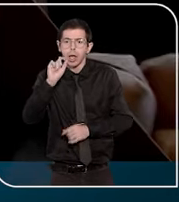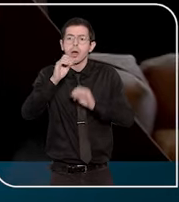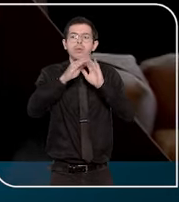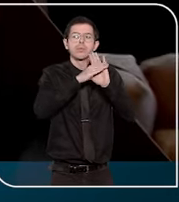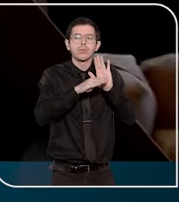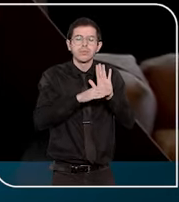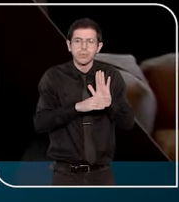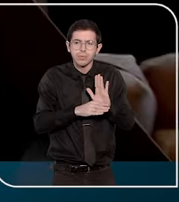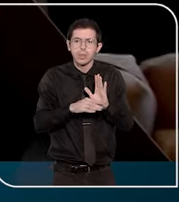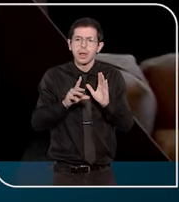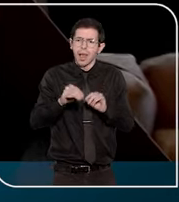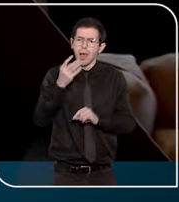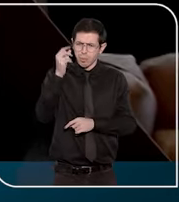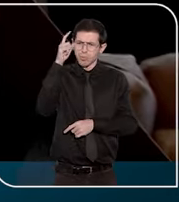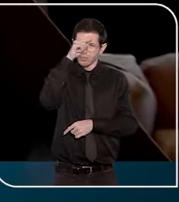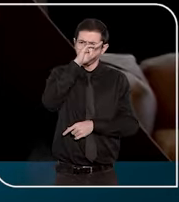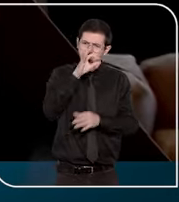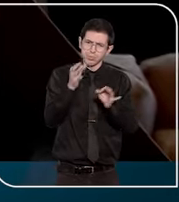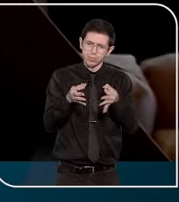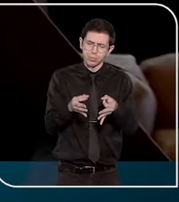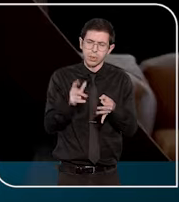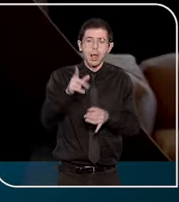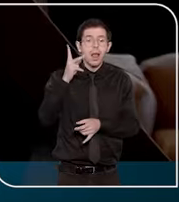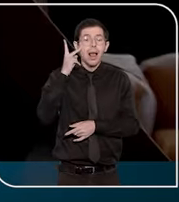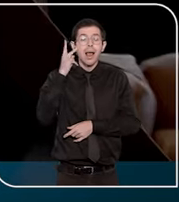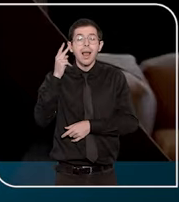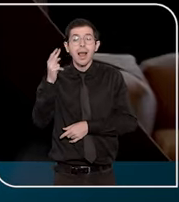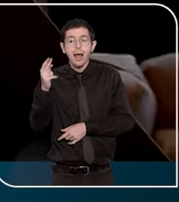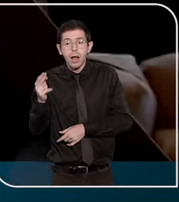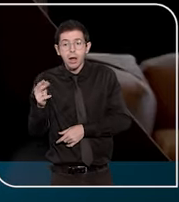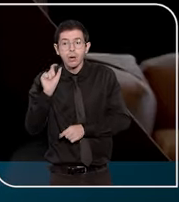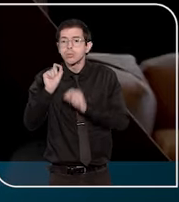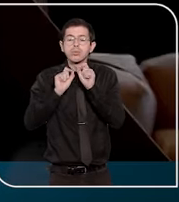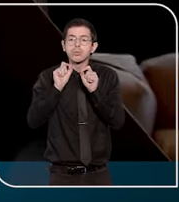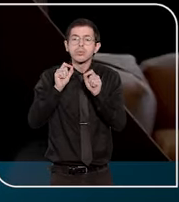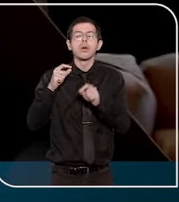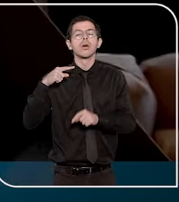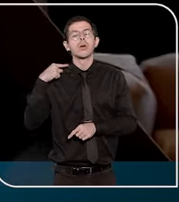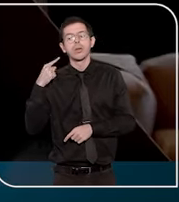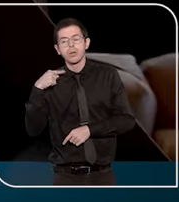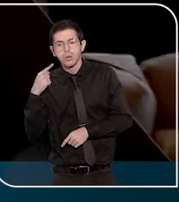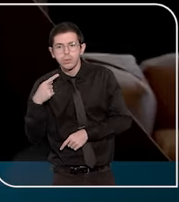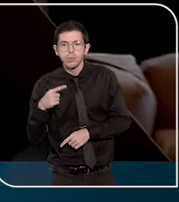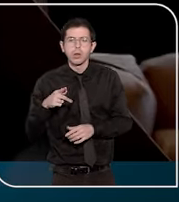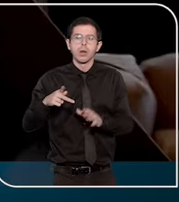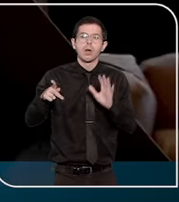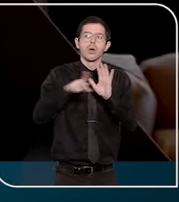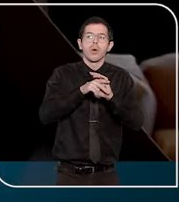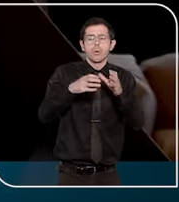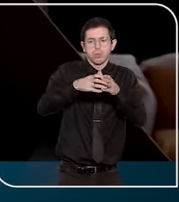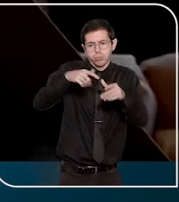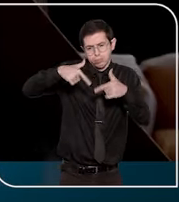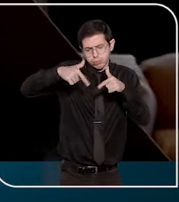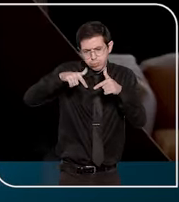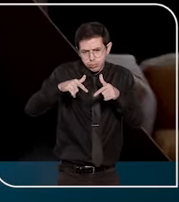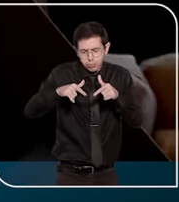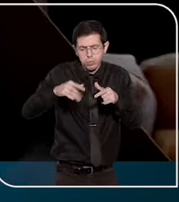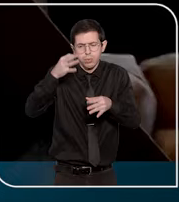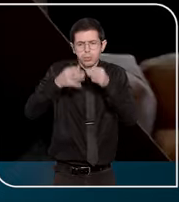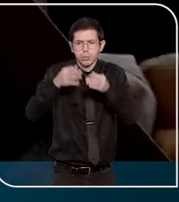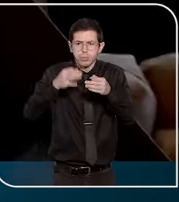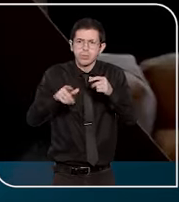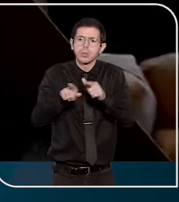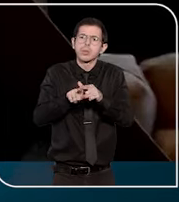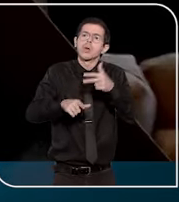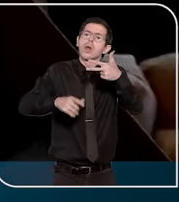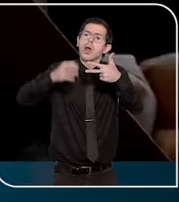muito difícil mesmo. É natural que os advogados, os operadores do direito, todo mundo que trabalha no Poder Judiciário,